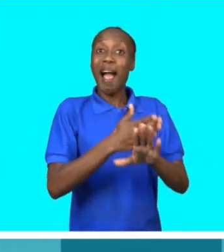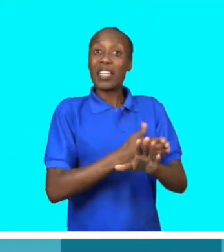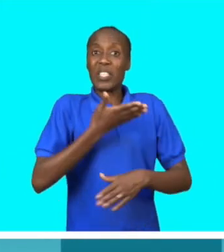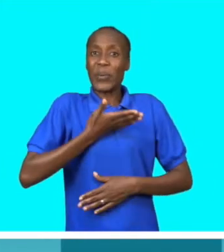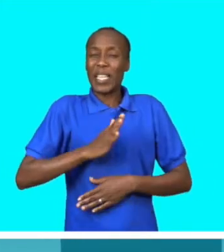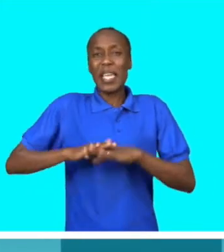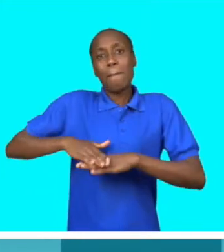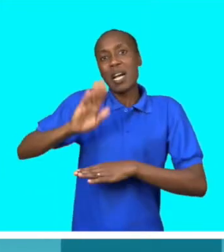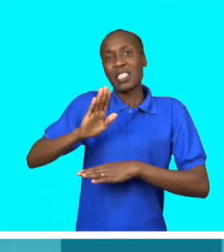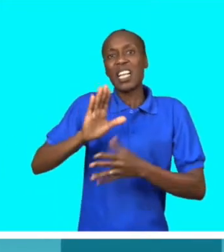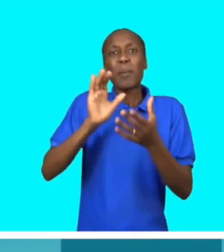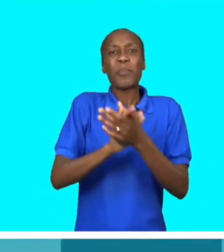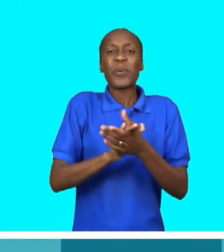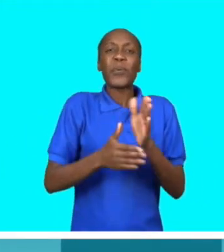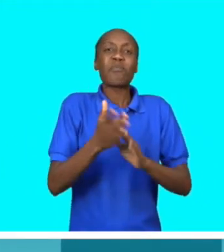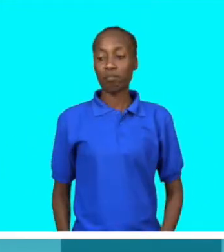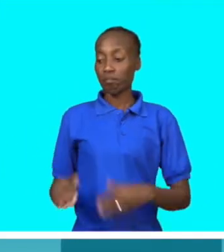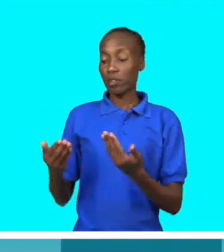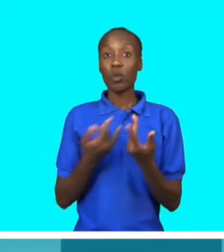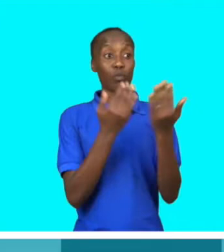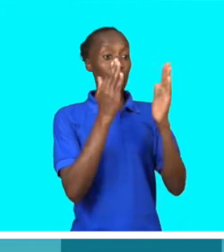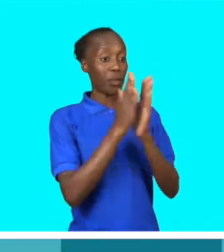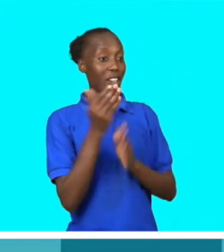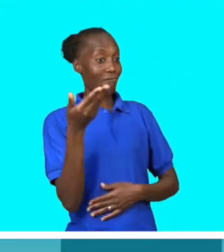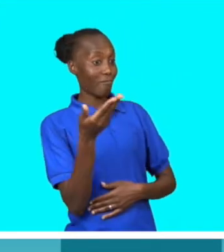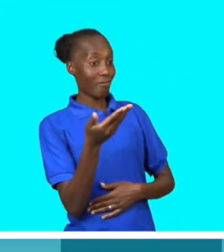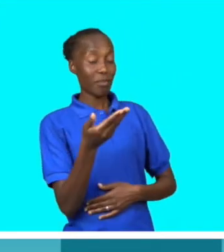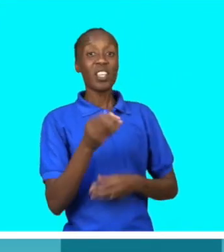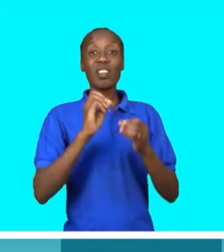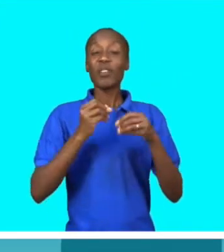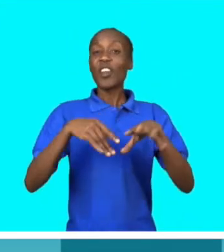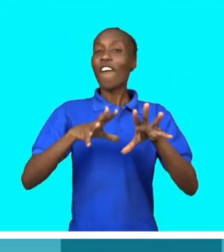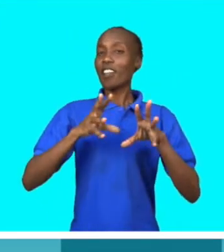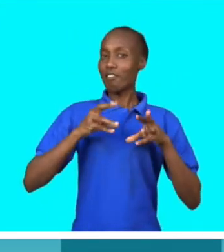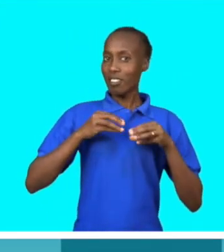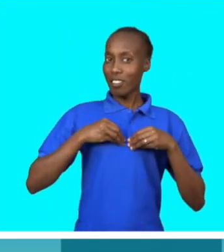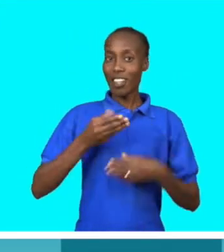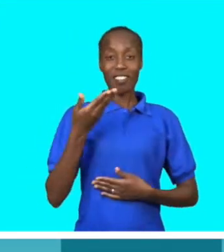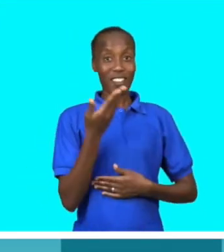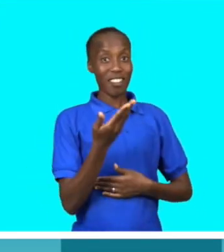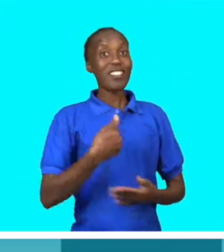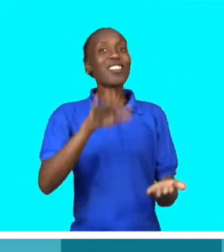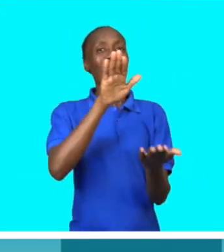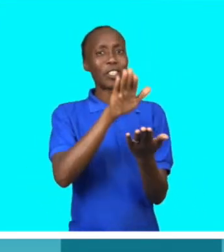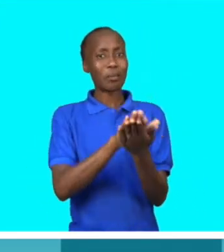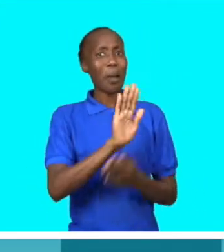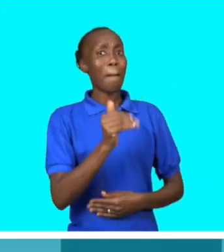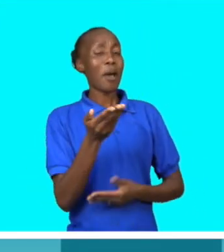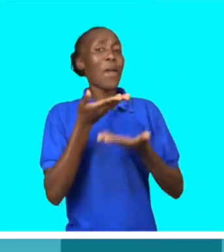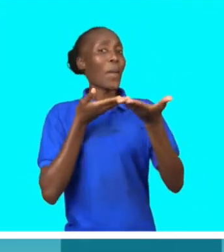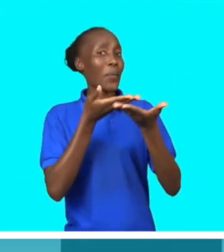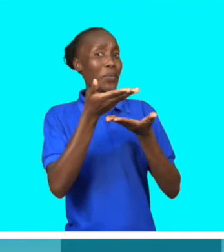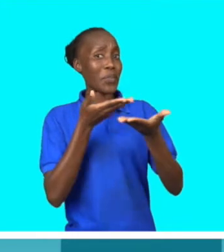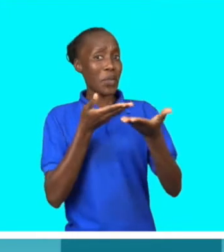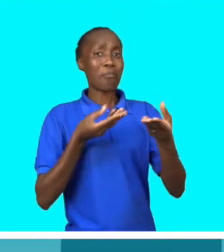mais precisava, eles já não estavam lá. Muito obrigado, Nunes, por ter nos concedido esse espaço, a gente conversar,